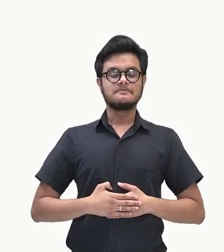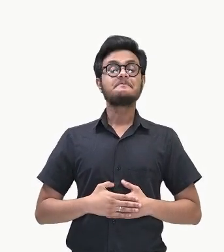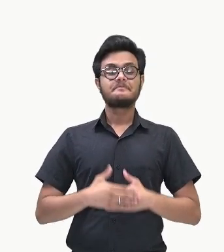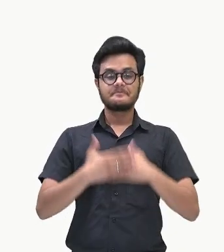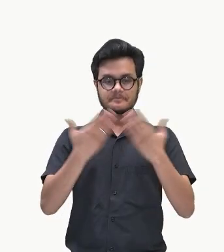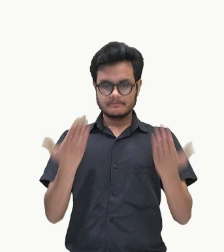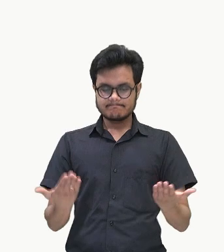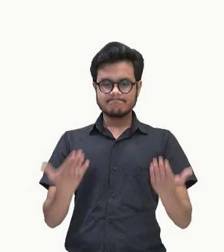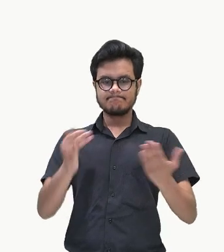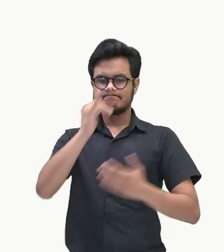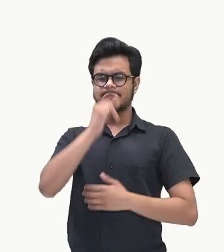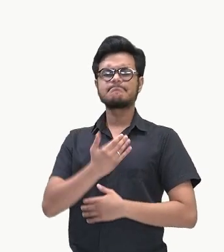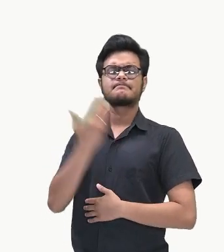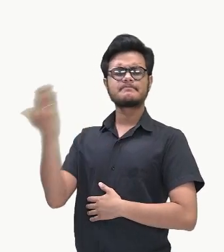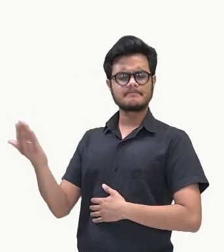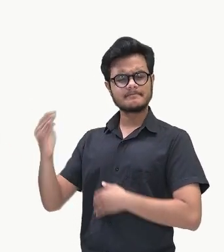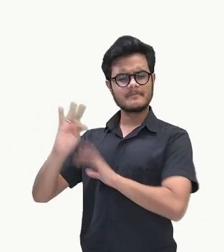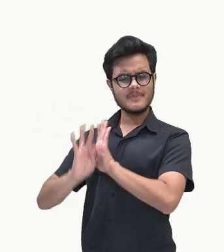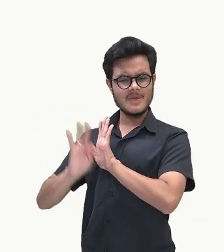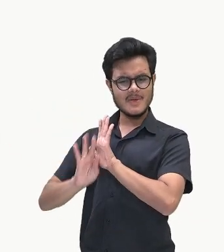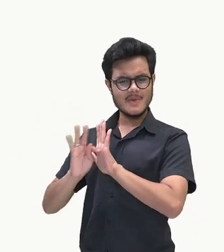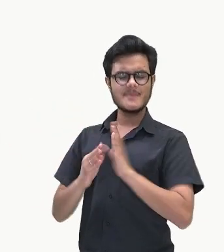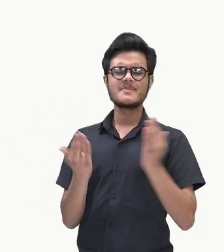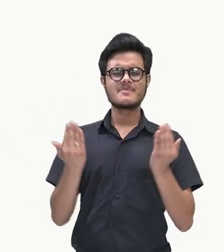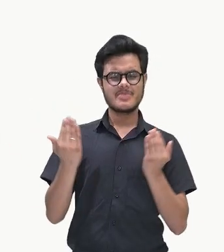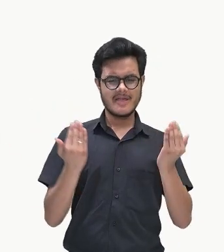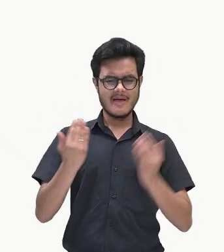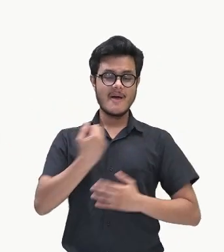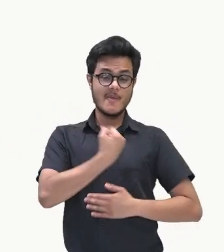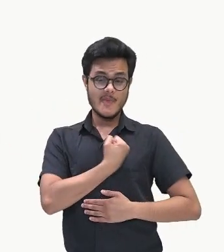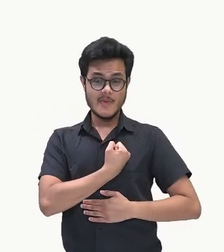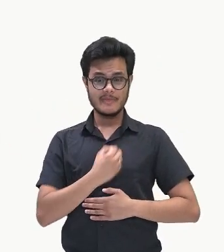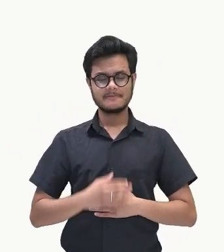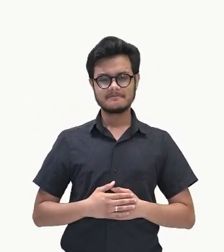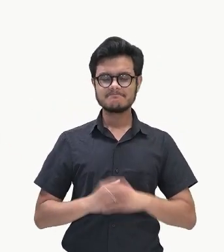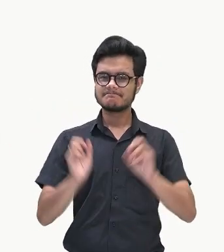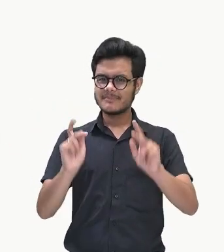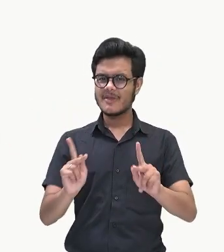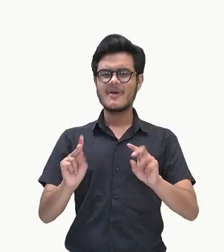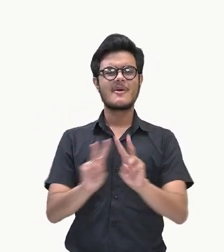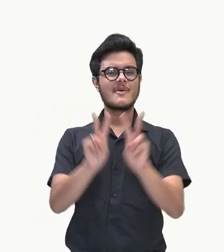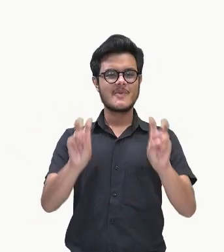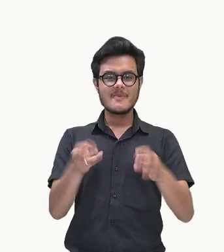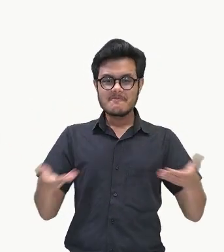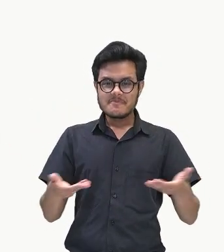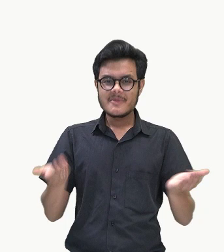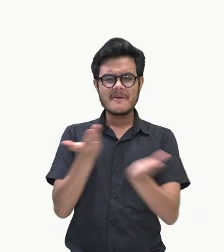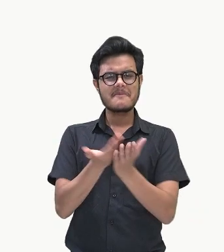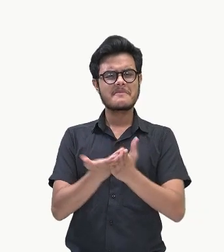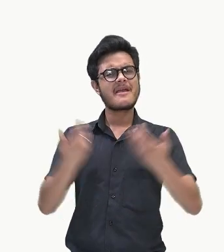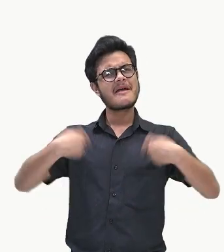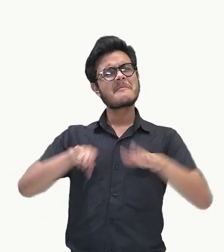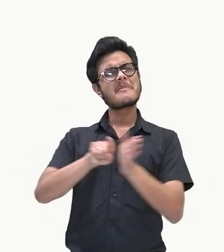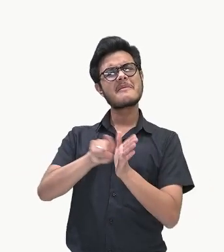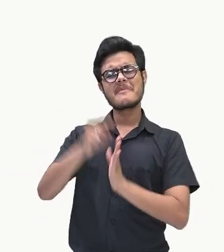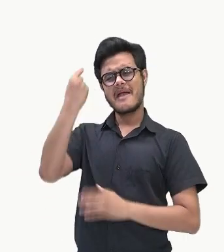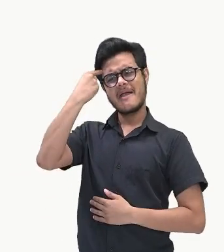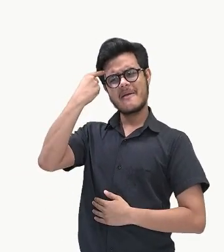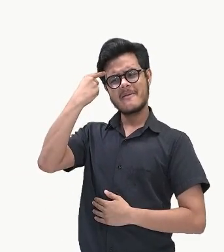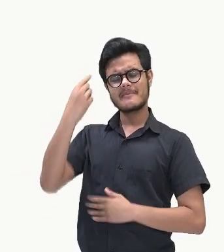Como comparar raízes? É exatamente esta a nossa pergunta.